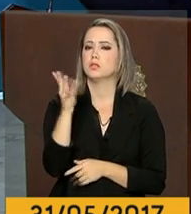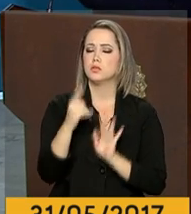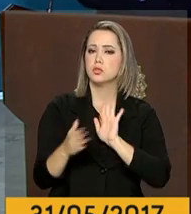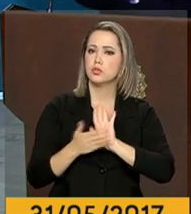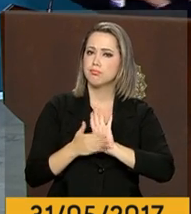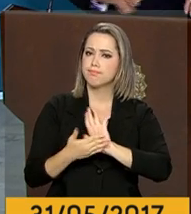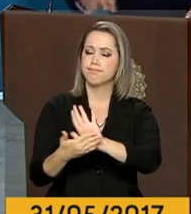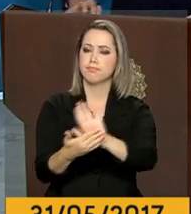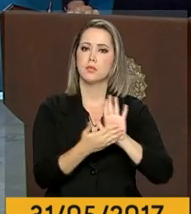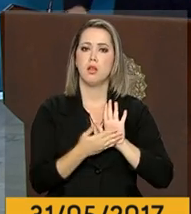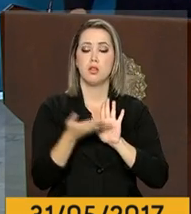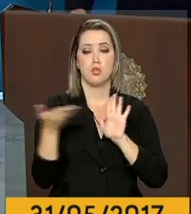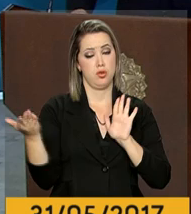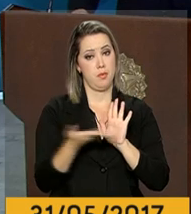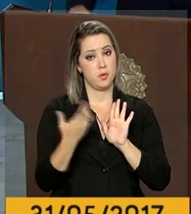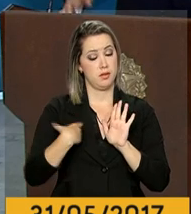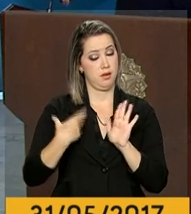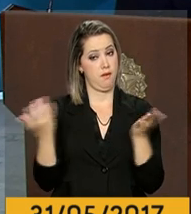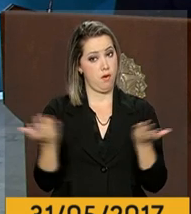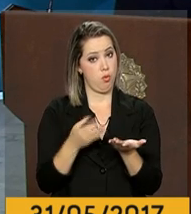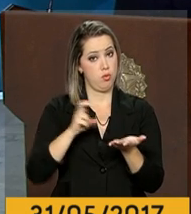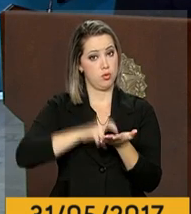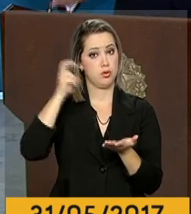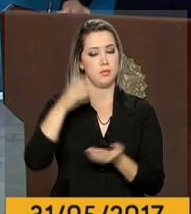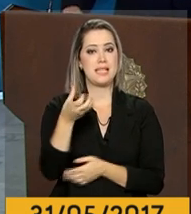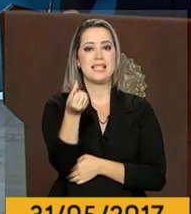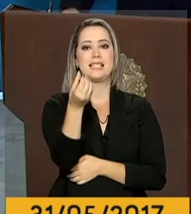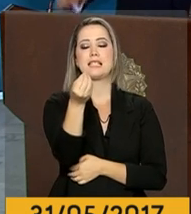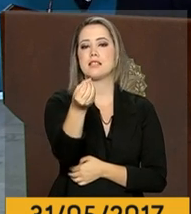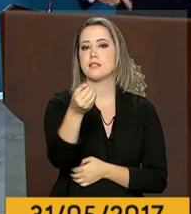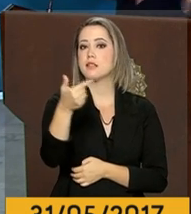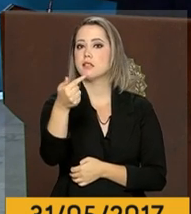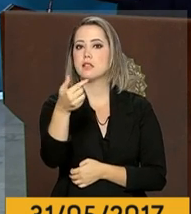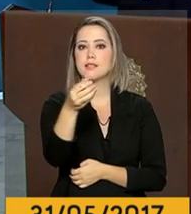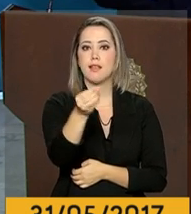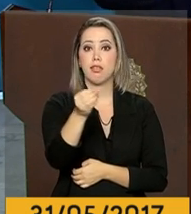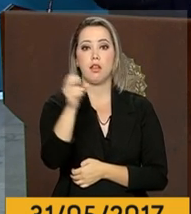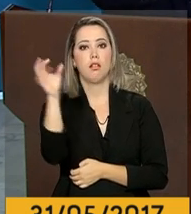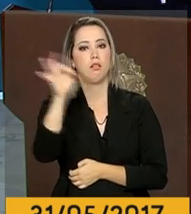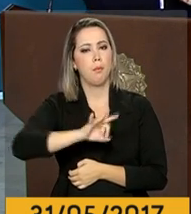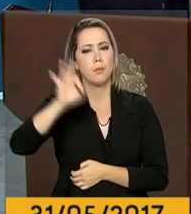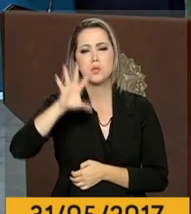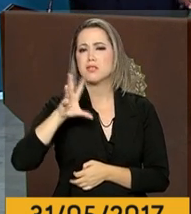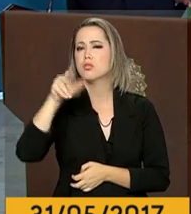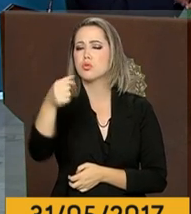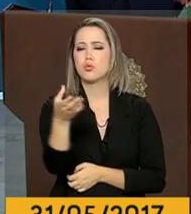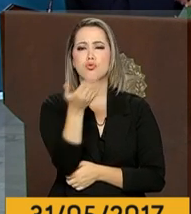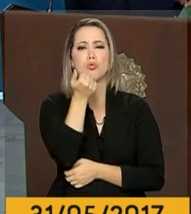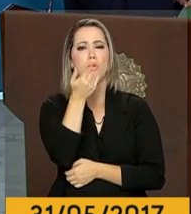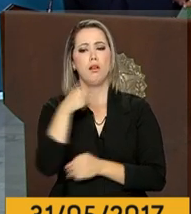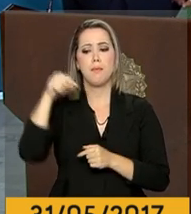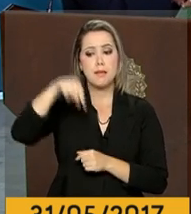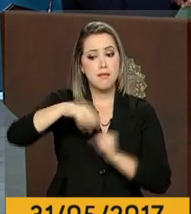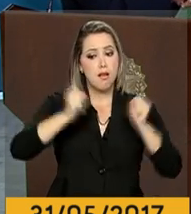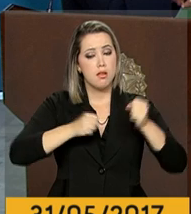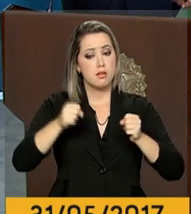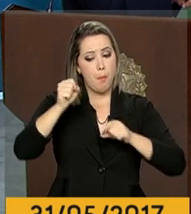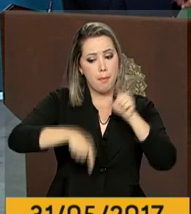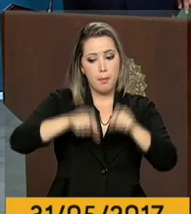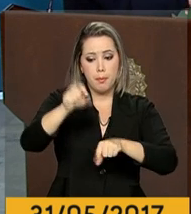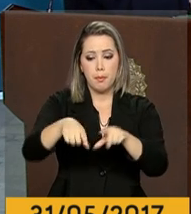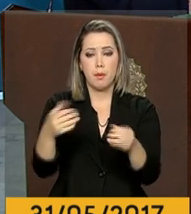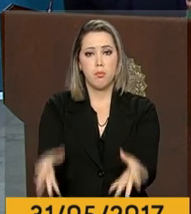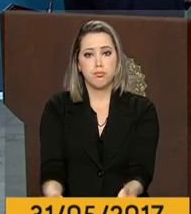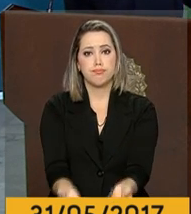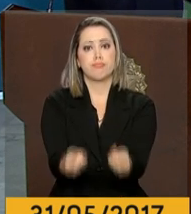ministro Padilha na sua fala hoje de manhã, por mais de 60, 70% da alimentação que se produz no nosso país, não